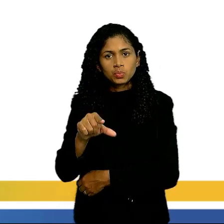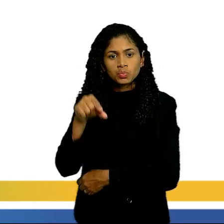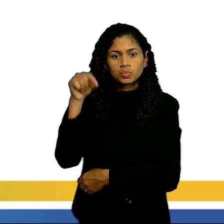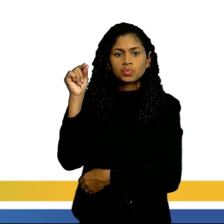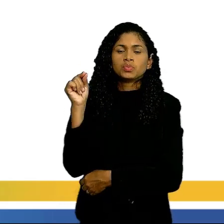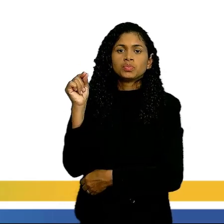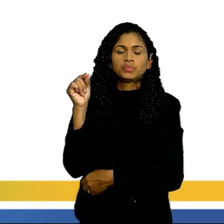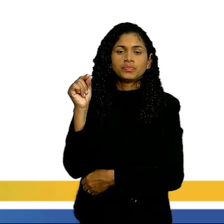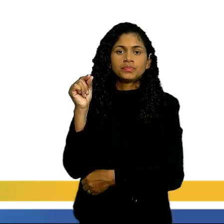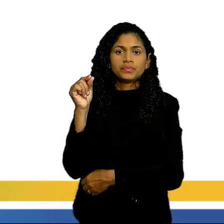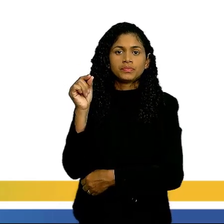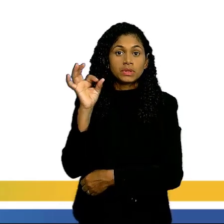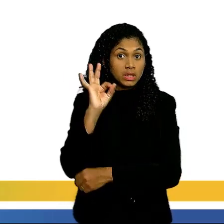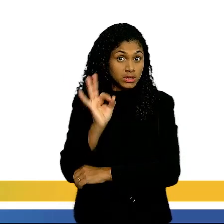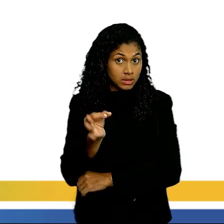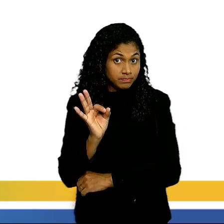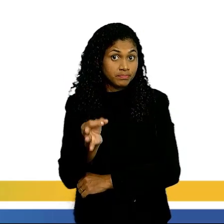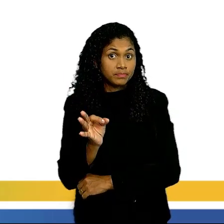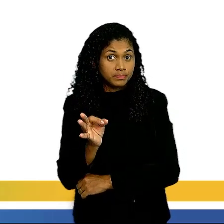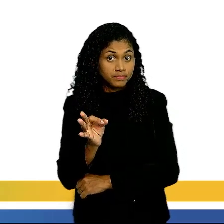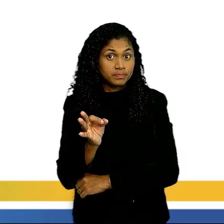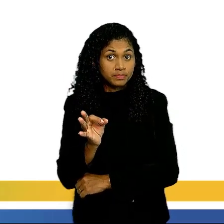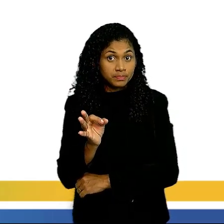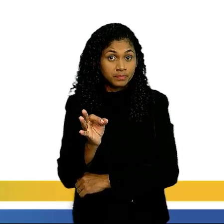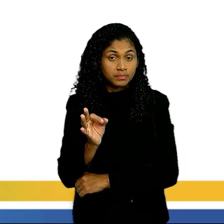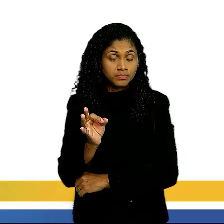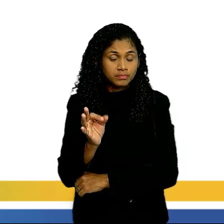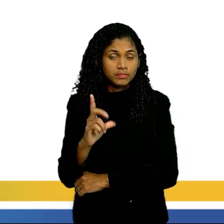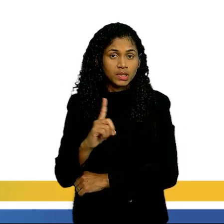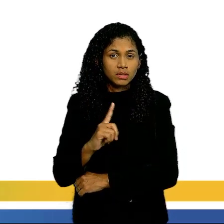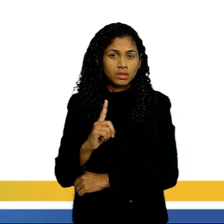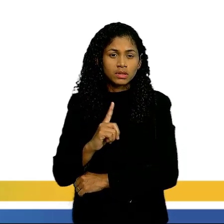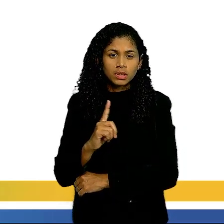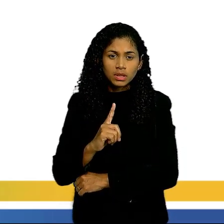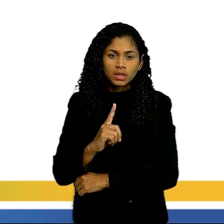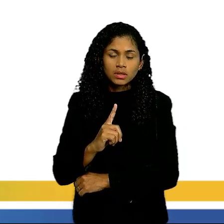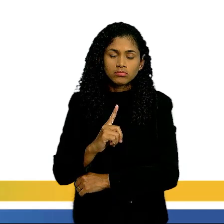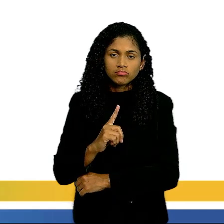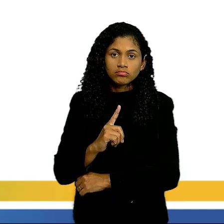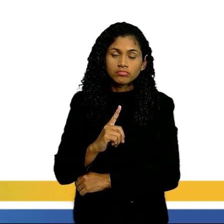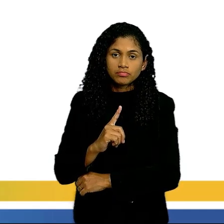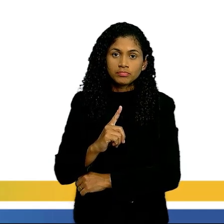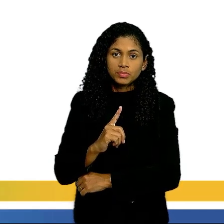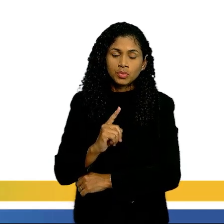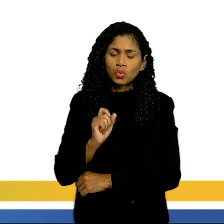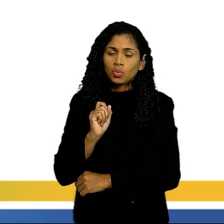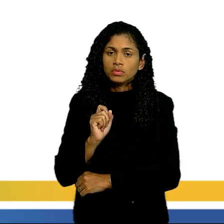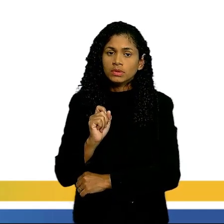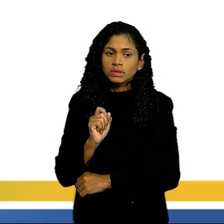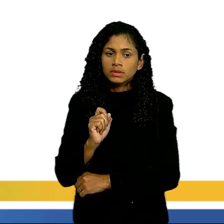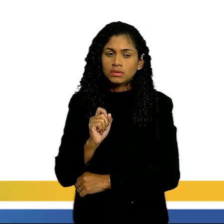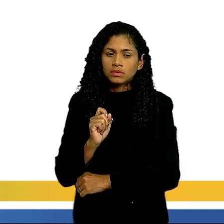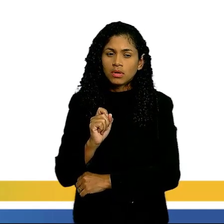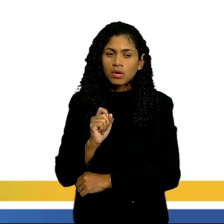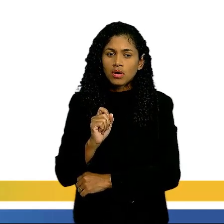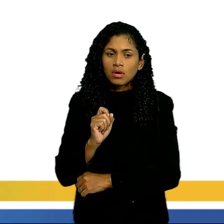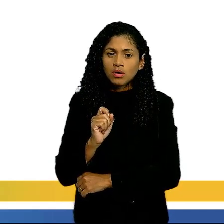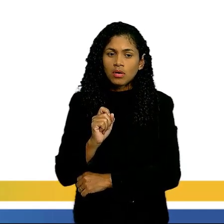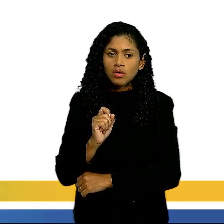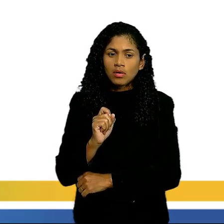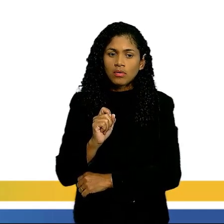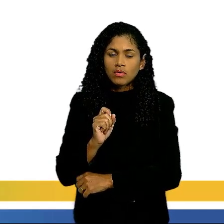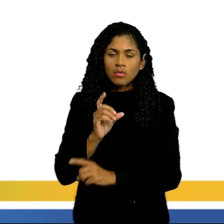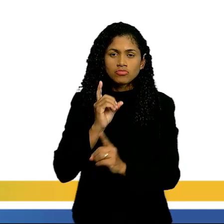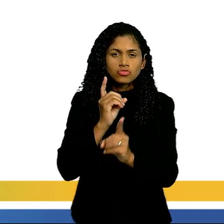alternativa que é a correta, nós temos os distratores. Vamos identificar, então, todas elas, depois a gente acha qual